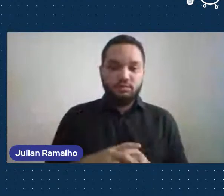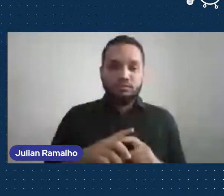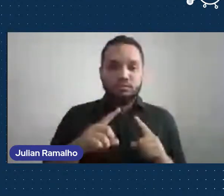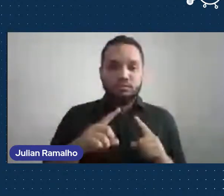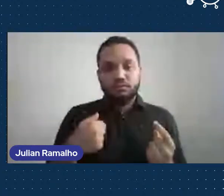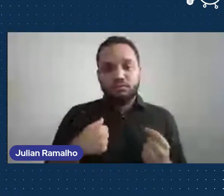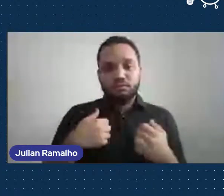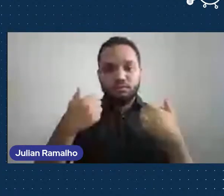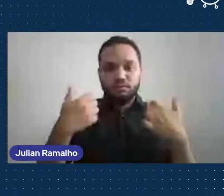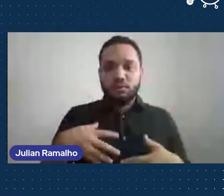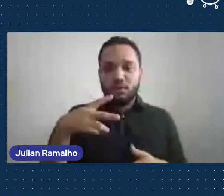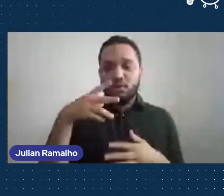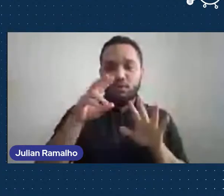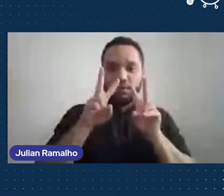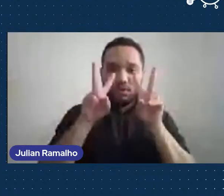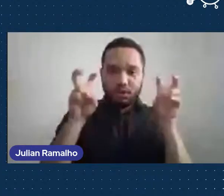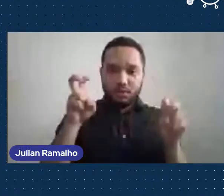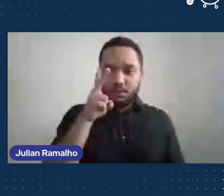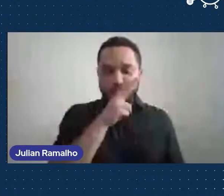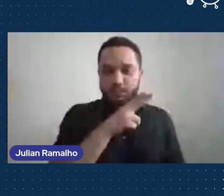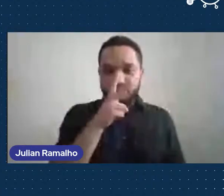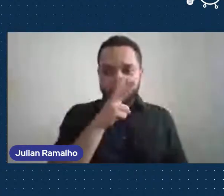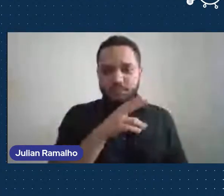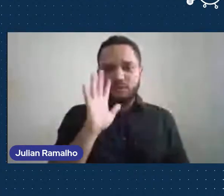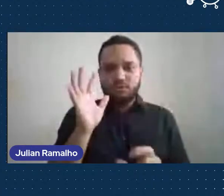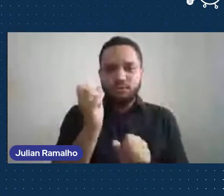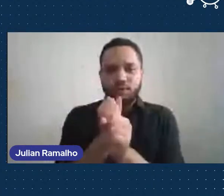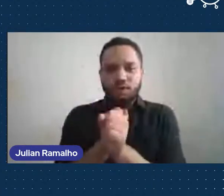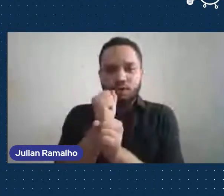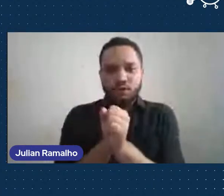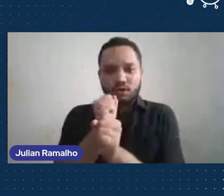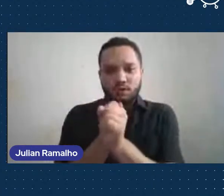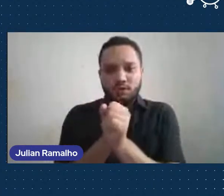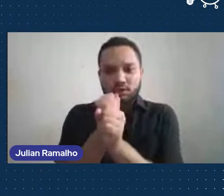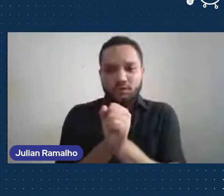sobre o mesmo tema durante esses anos todos.